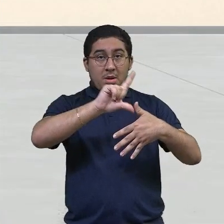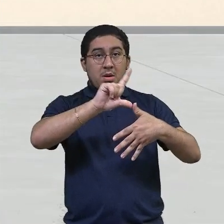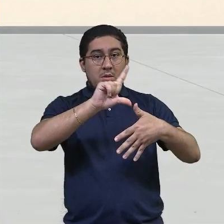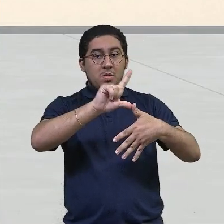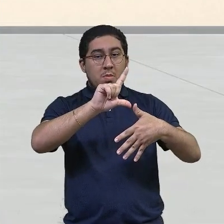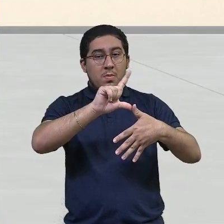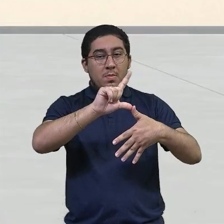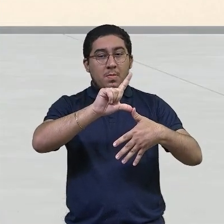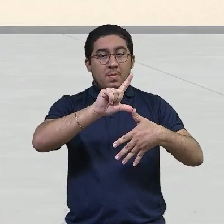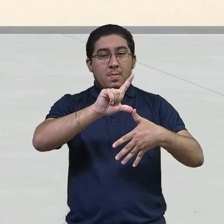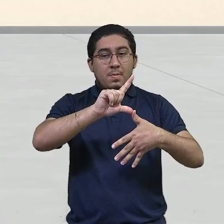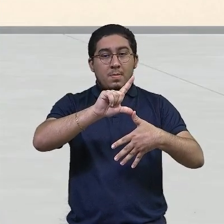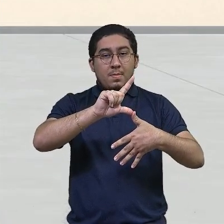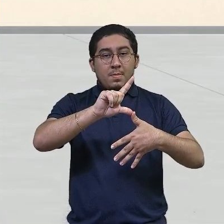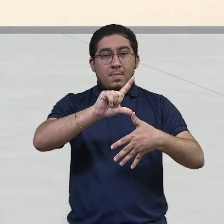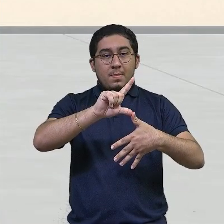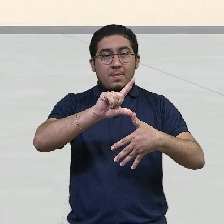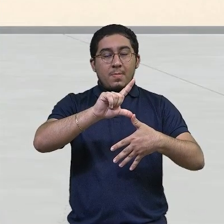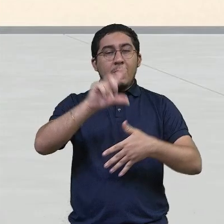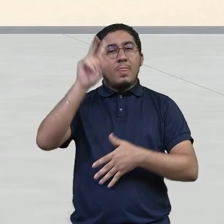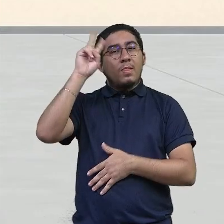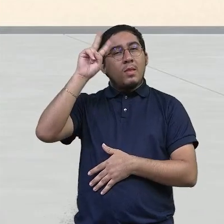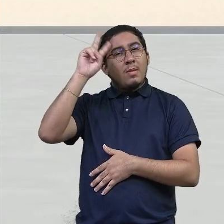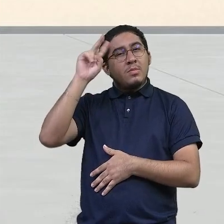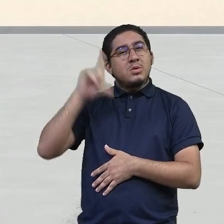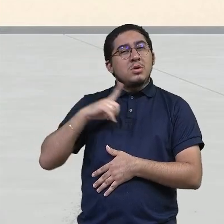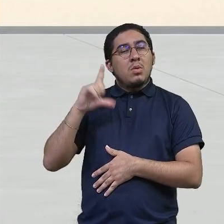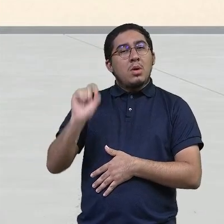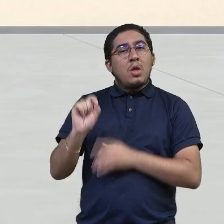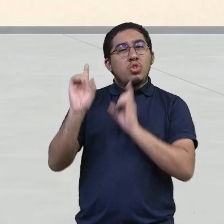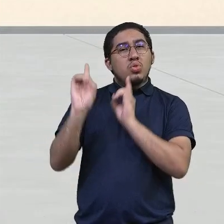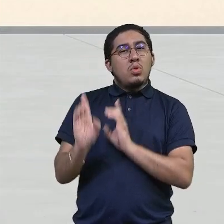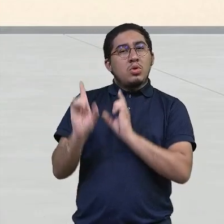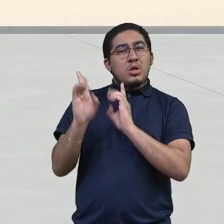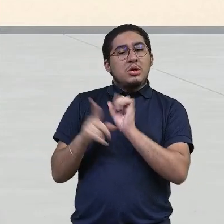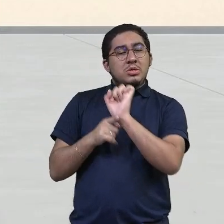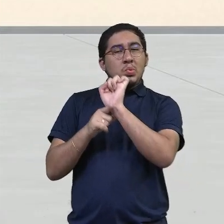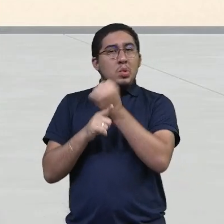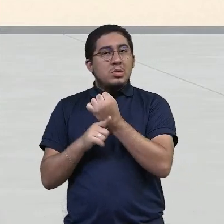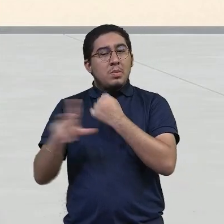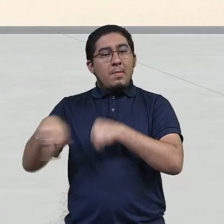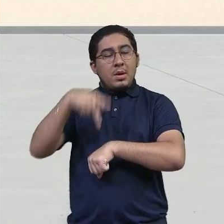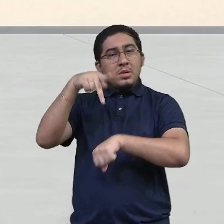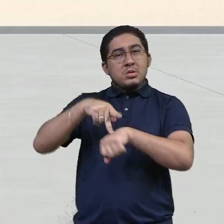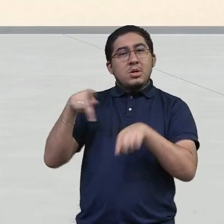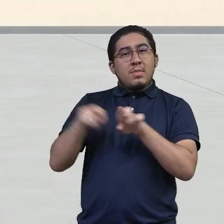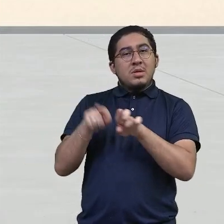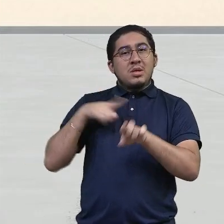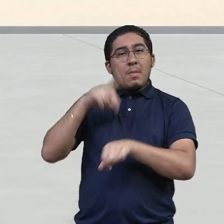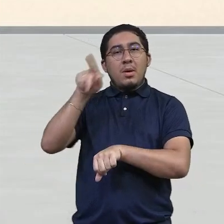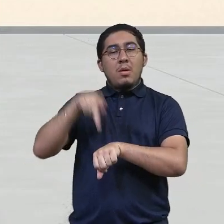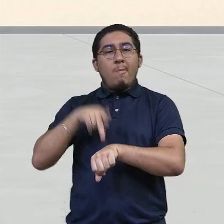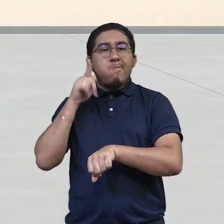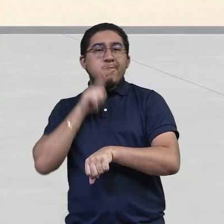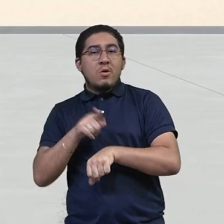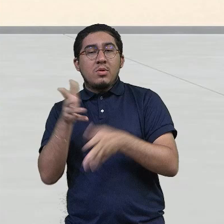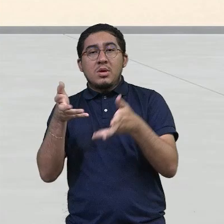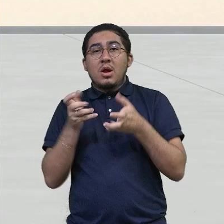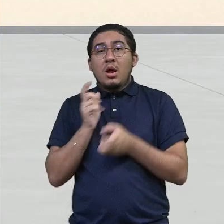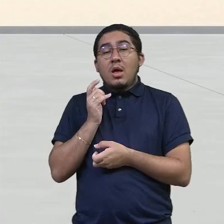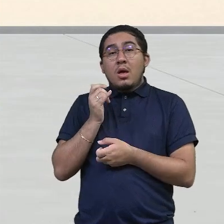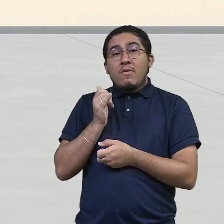questão da doutrina de segurança nacional, com aquela questão dos Estados Unidos que queria evitar